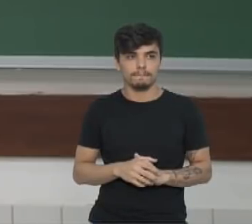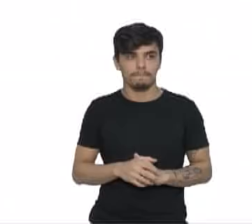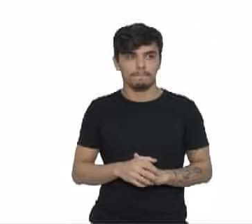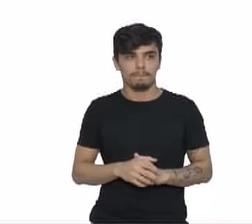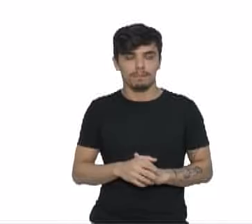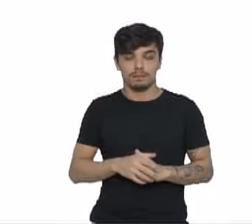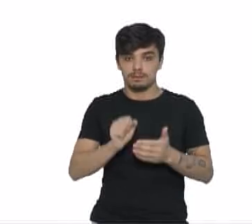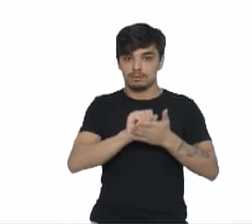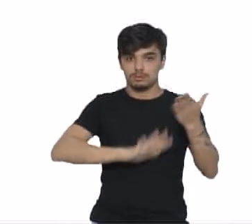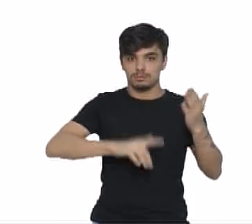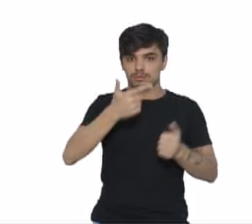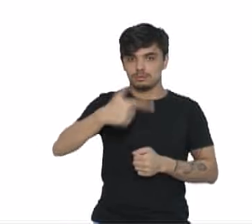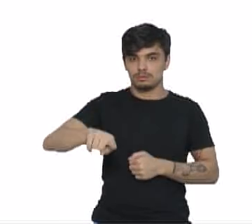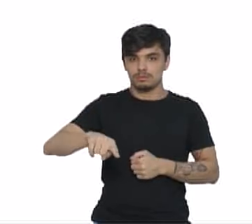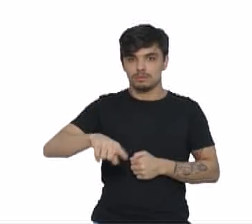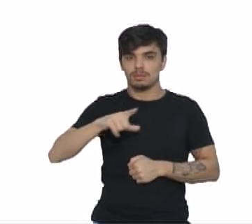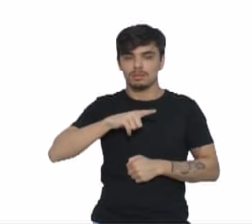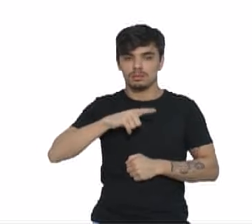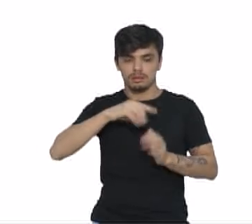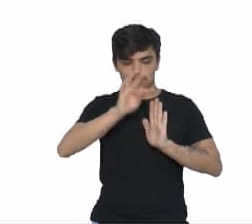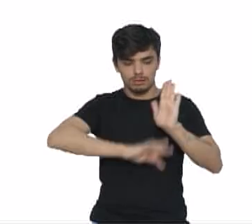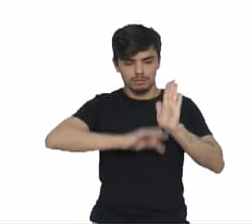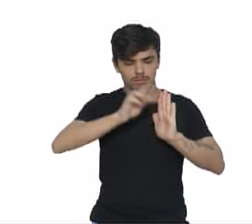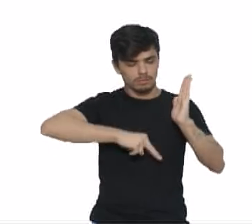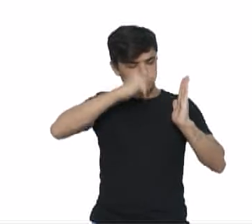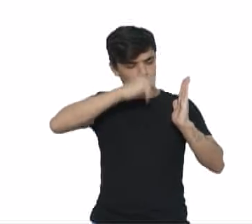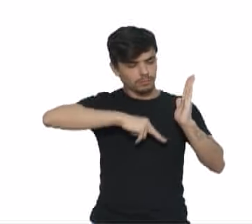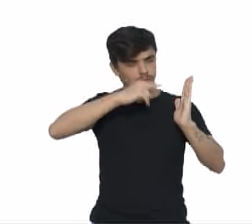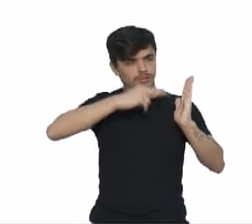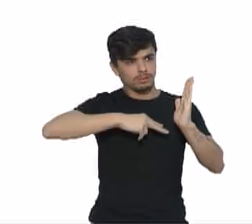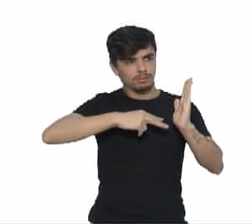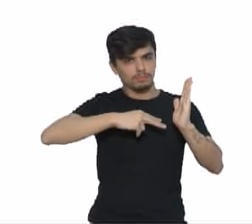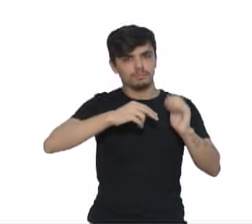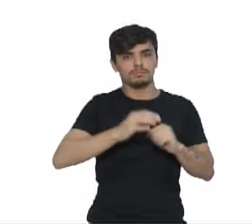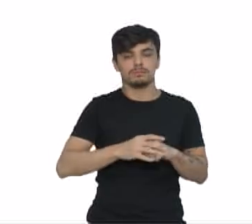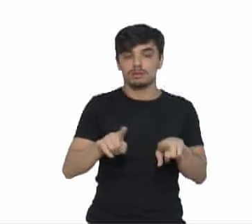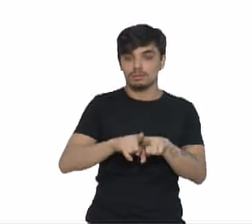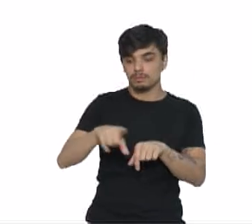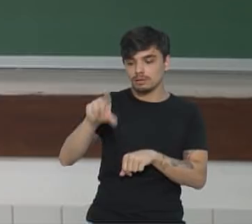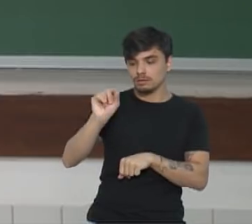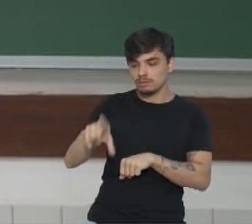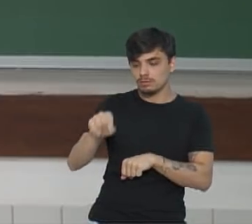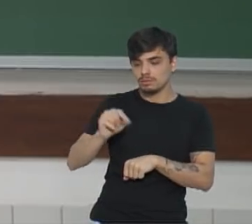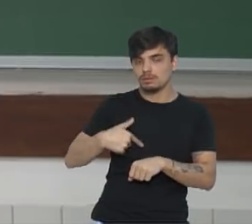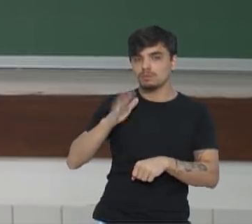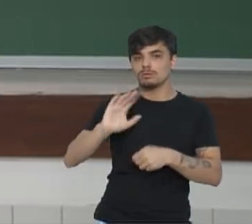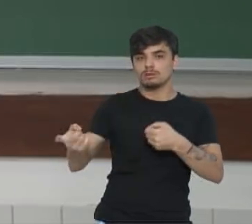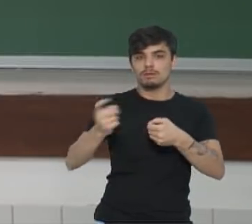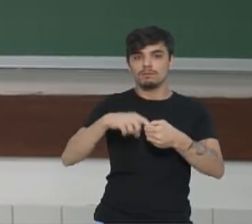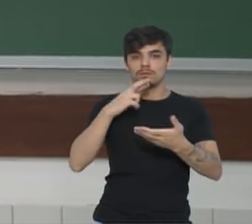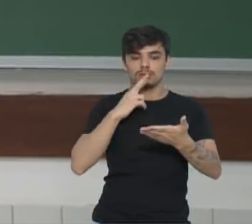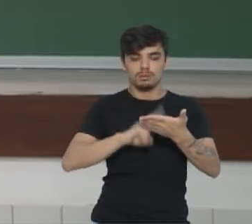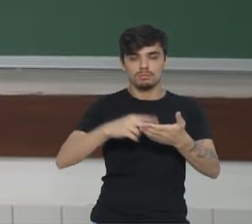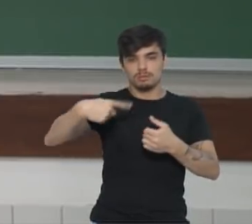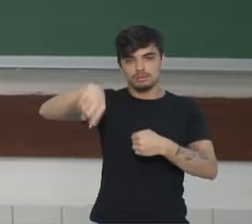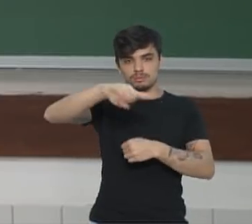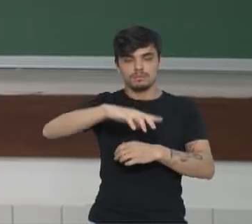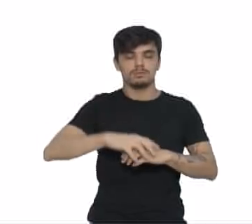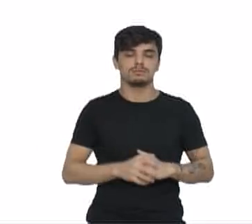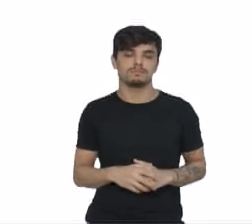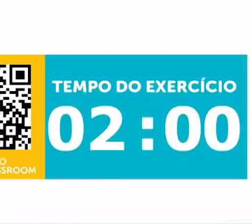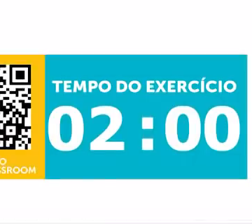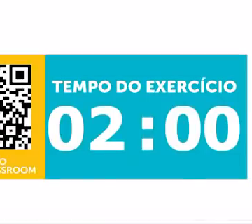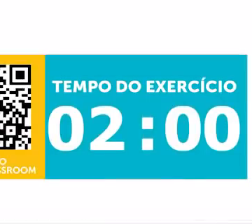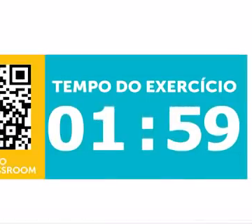vocês? Mais uma atividade, vocês têm um textinho para ler e já apresenta... e as alternativas. Já retorno com a resposta para vocês.